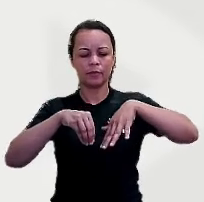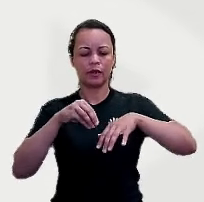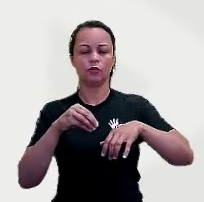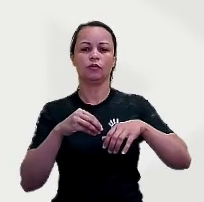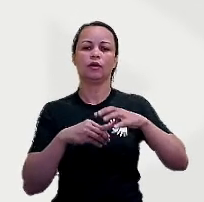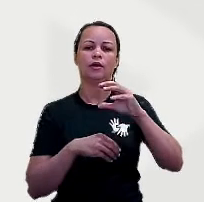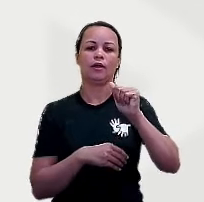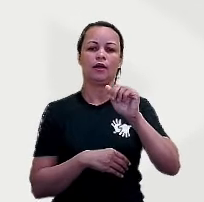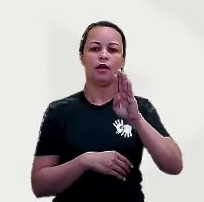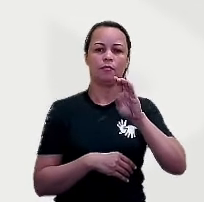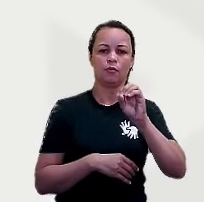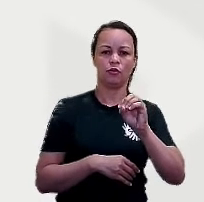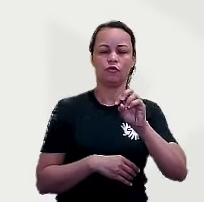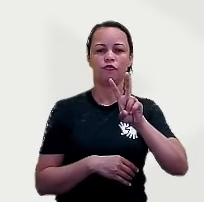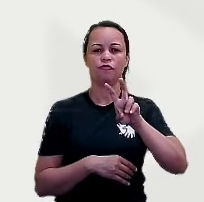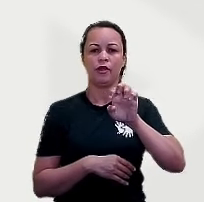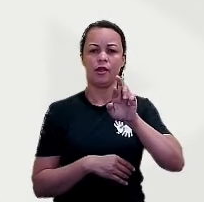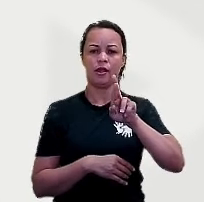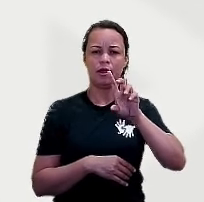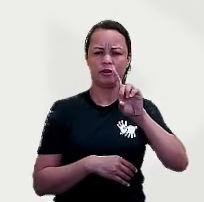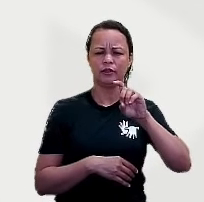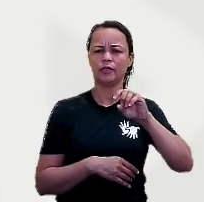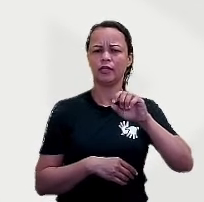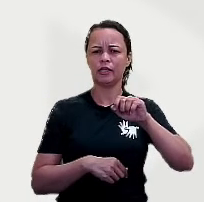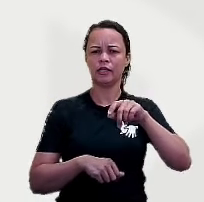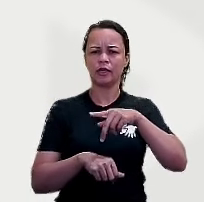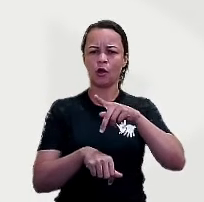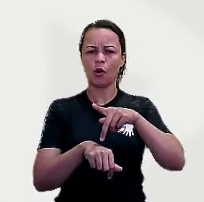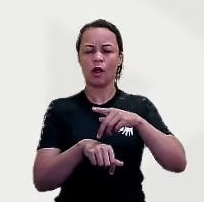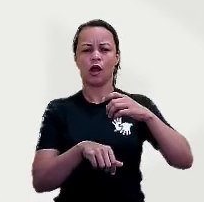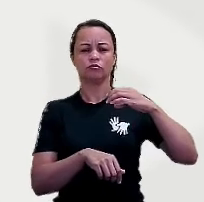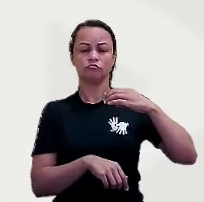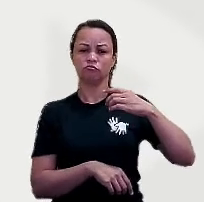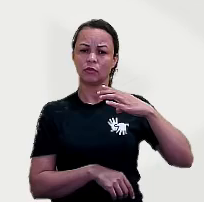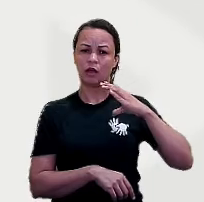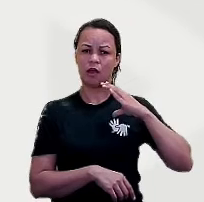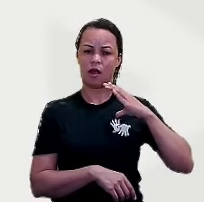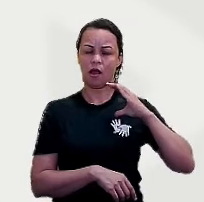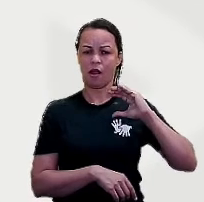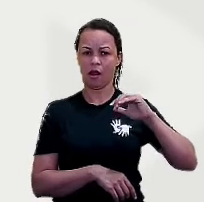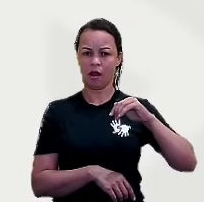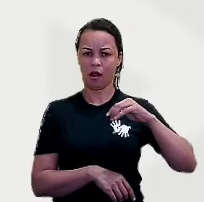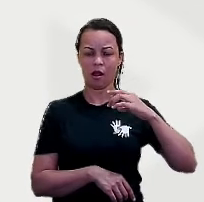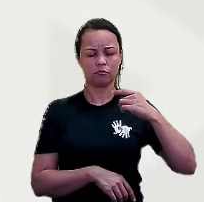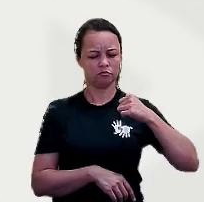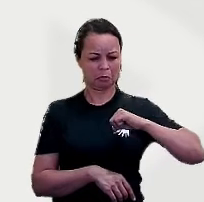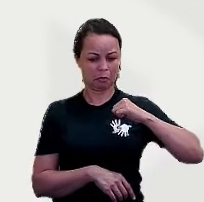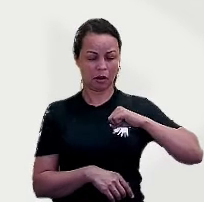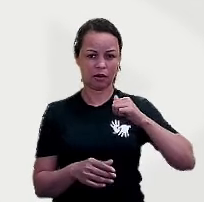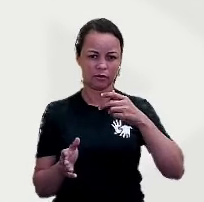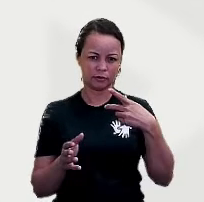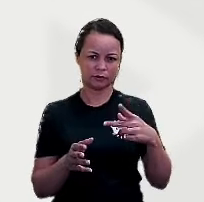ocidental africana. Ele vem de uma ilha chamada Ilha de Santo Antão. E